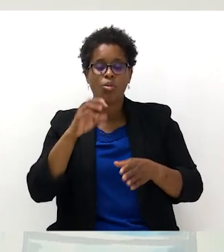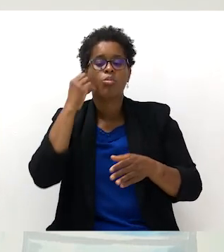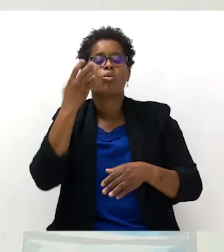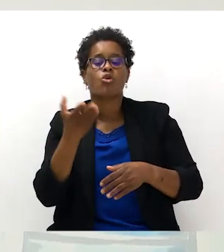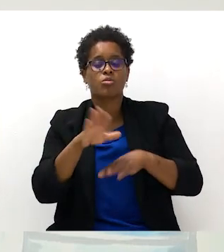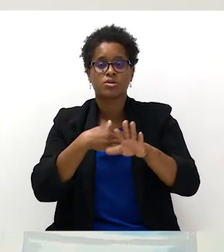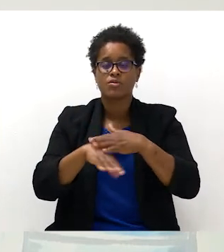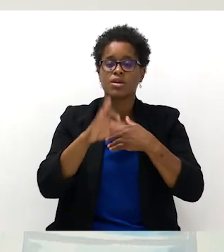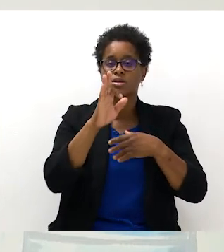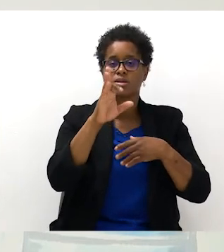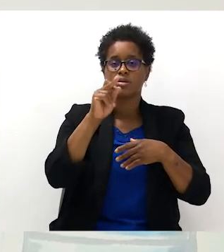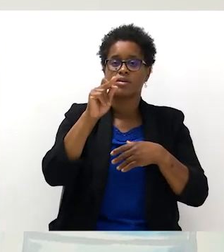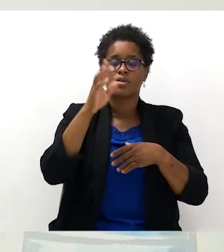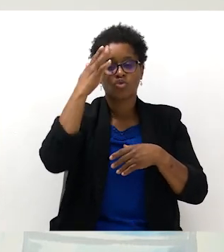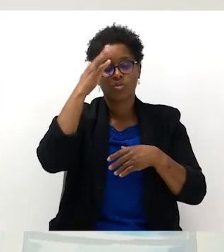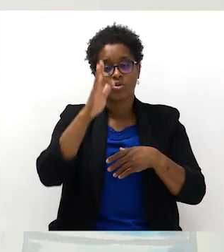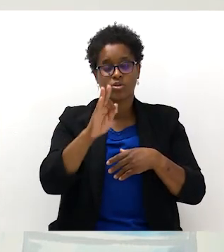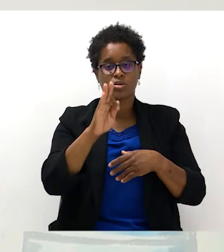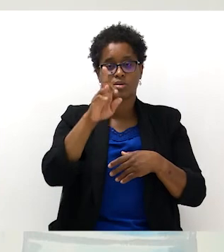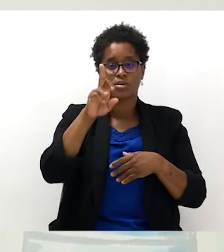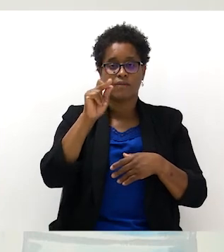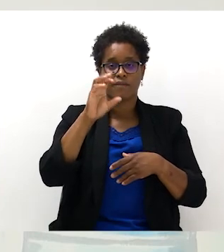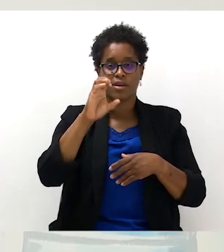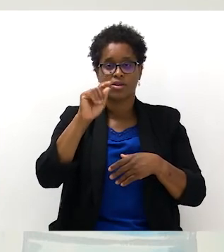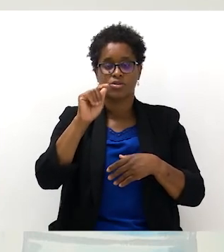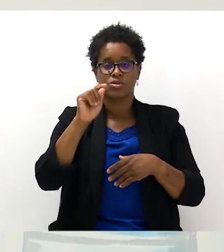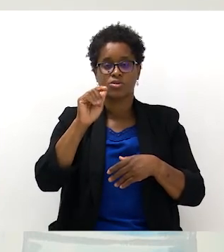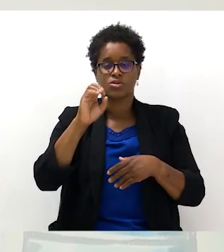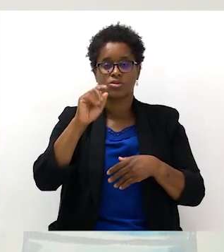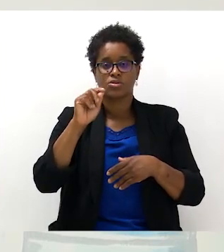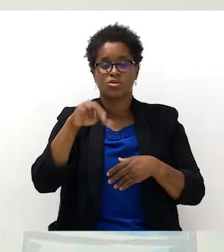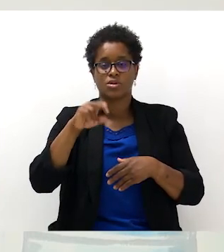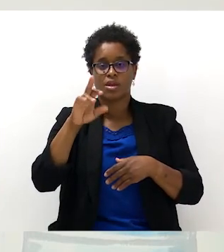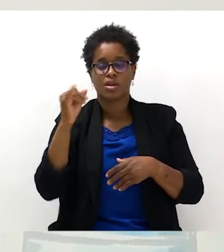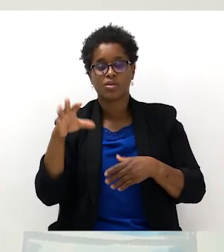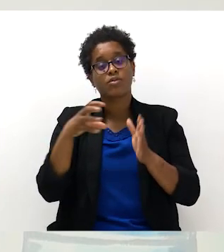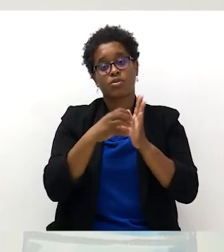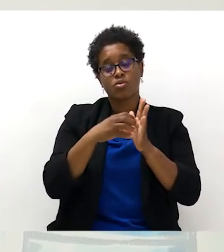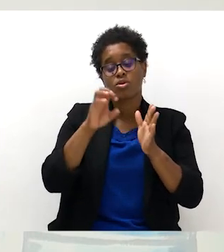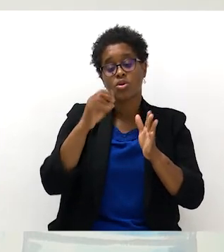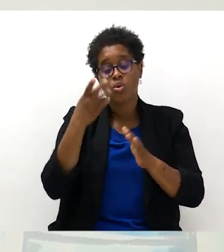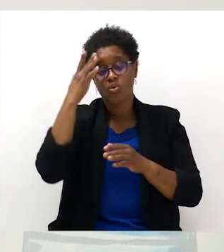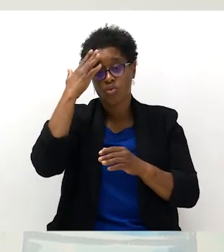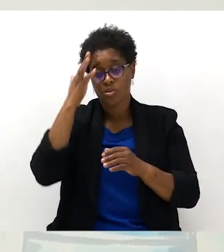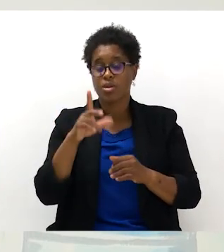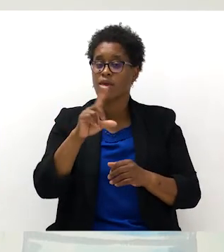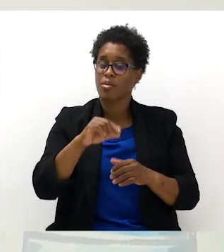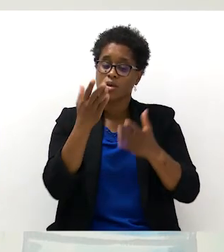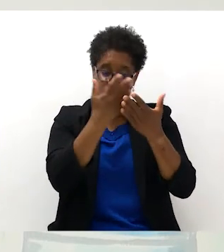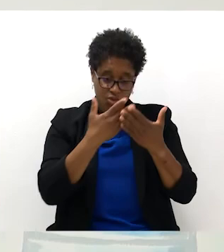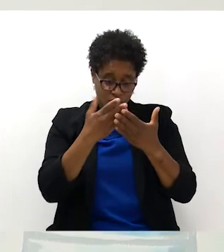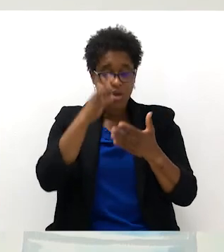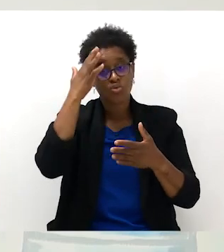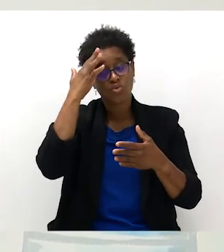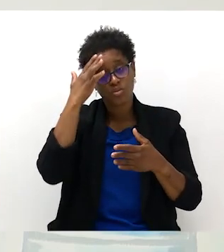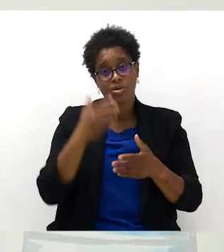representamos frações, números fracionários, através de figuras e também com números. Também estudamos